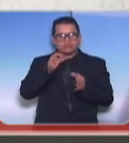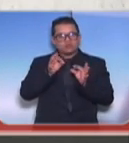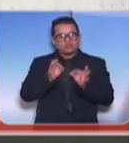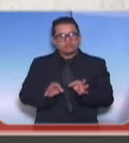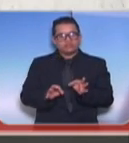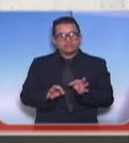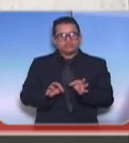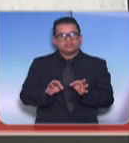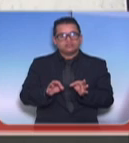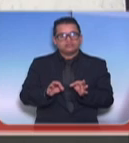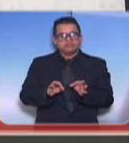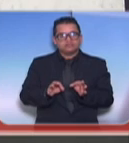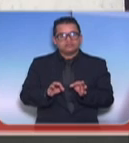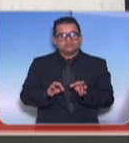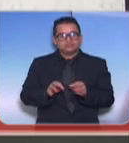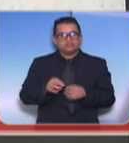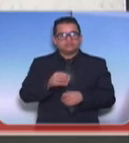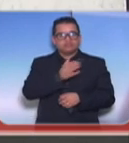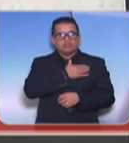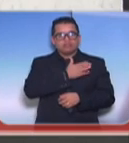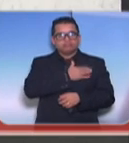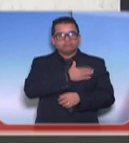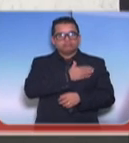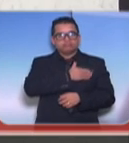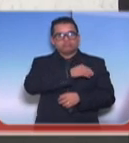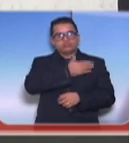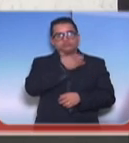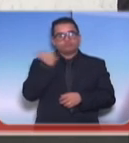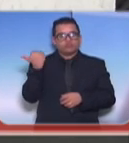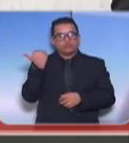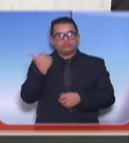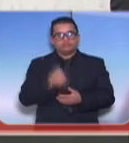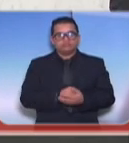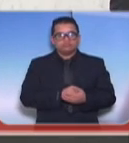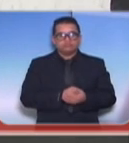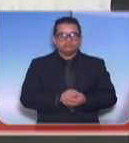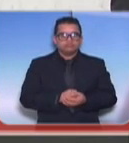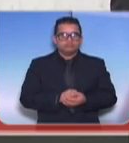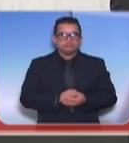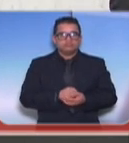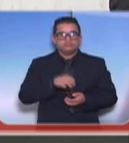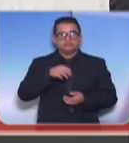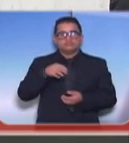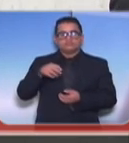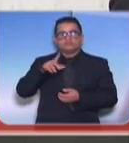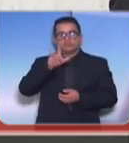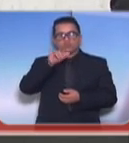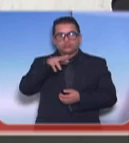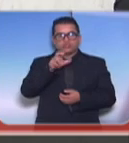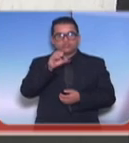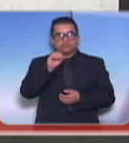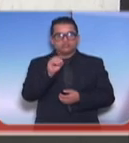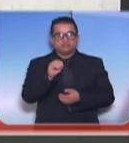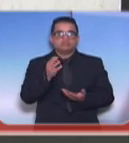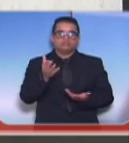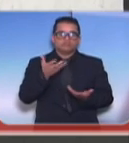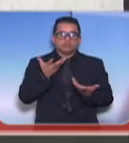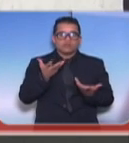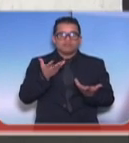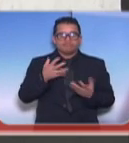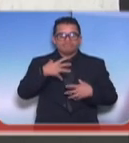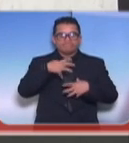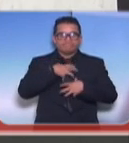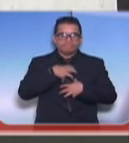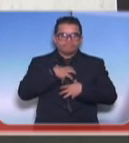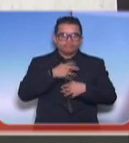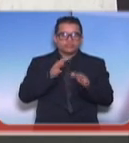que ele teria sofrido um infarto. De todo jeito, perdemos o Major Luciano Monteiro Gomes, a quem eu queria deixar os meus